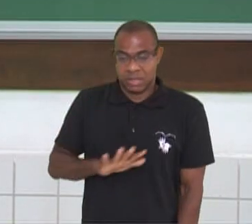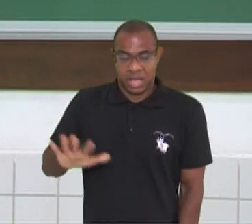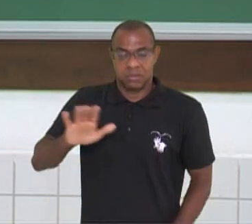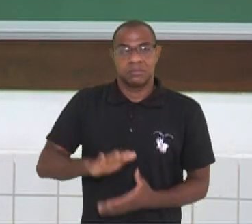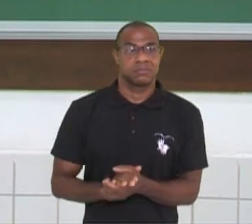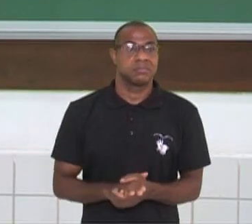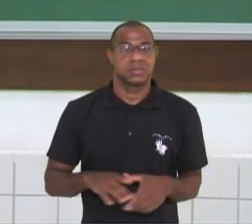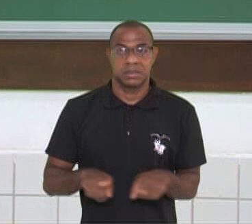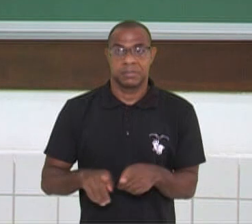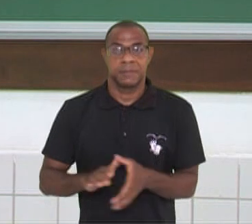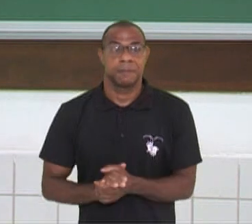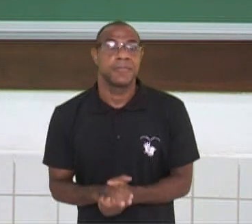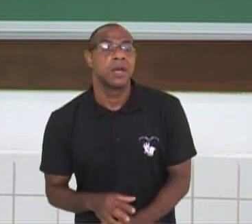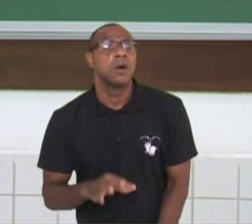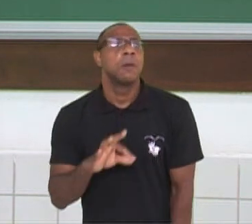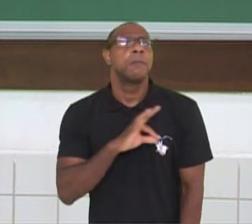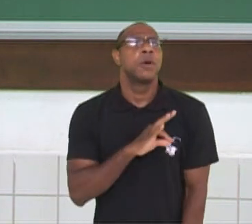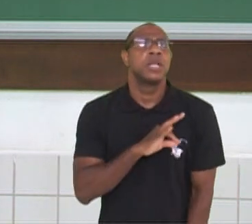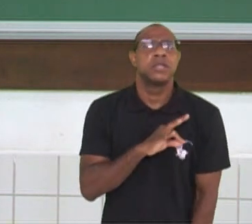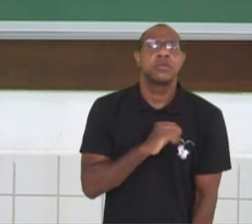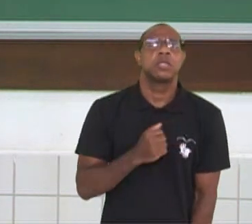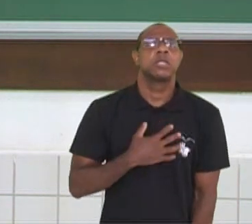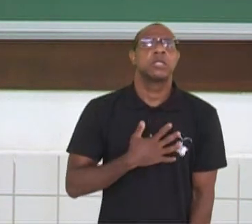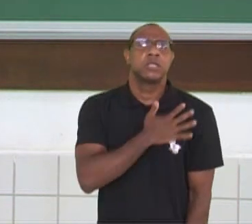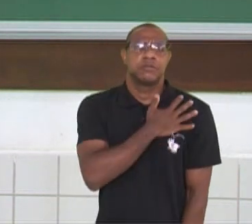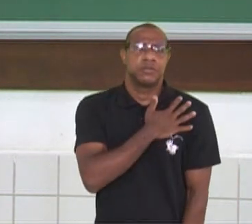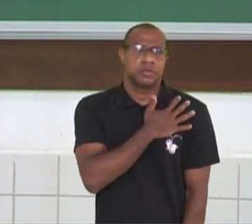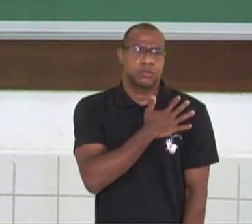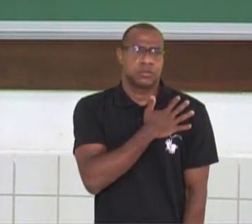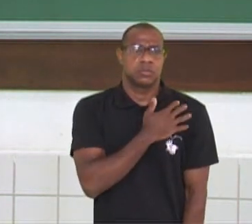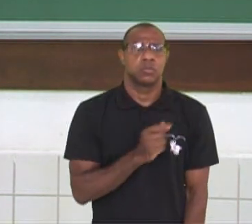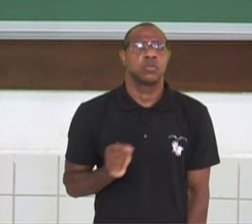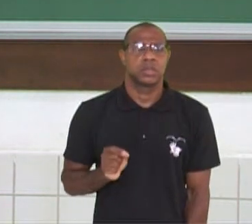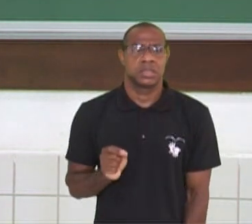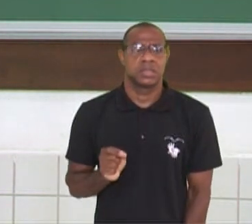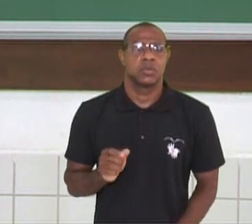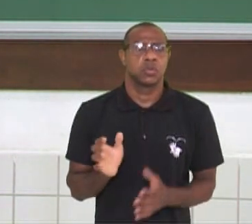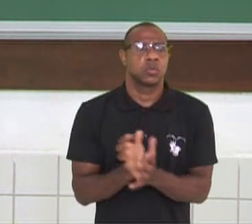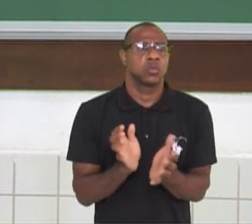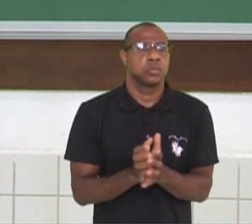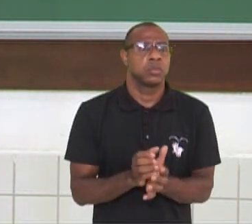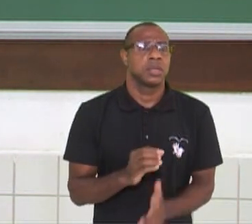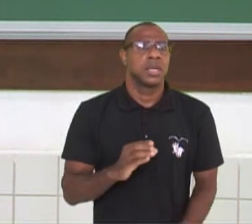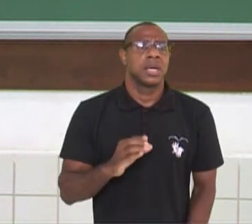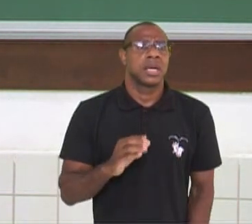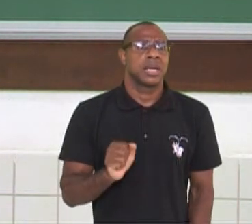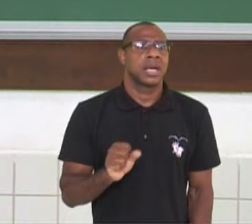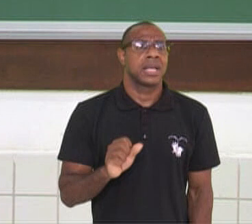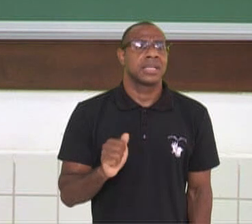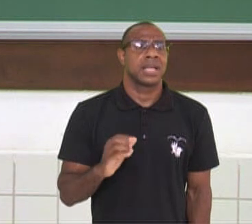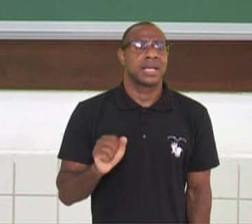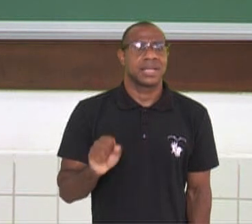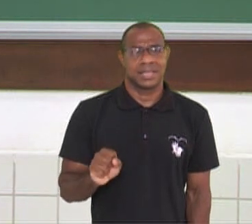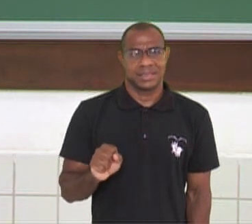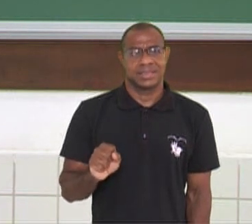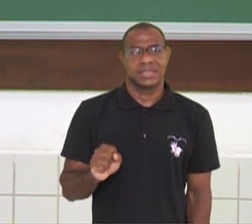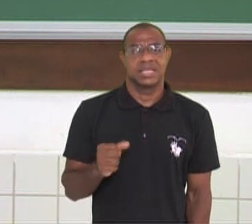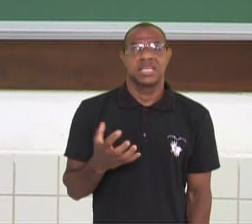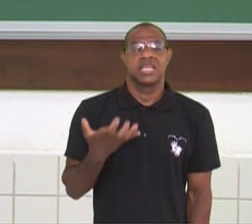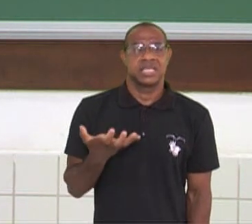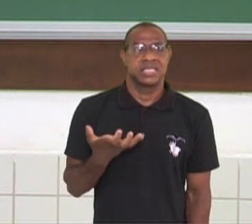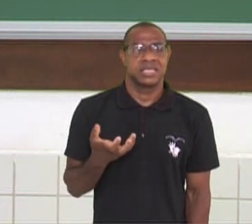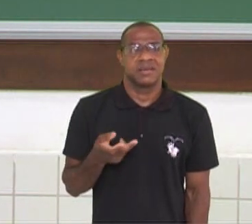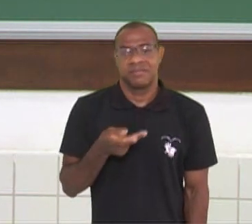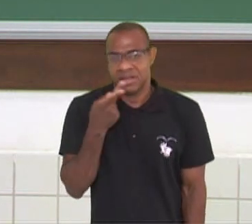casacas, ou seja, os políticos civis, chamados aí de casacas pelos militares, de prejudicá-los, de